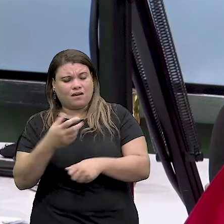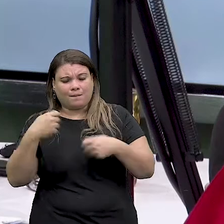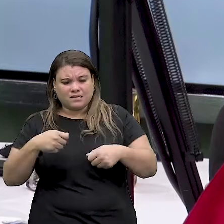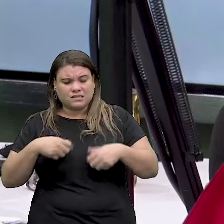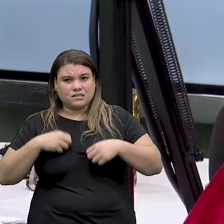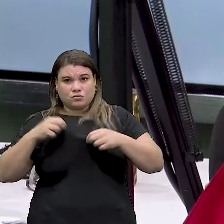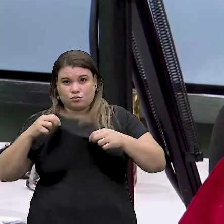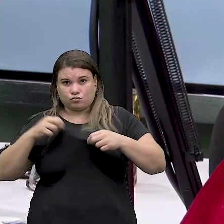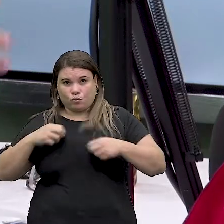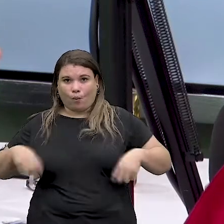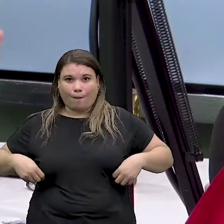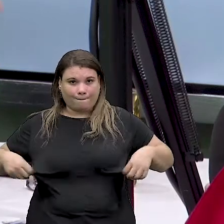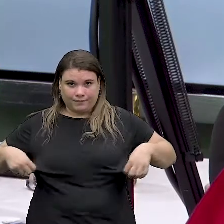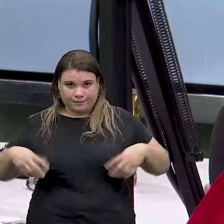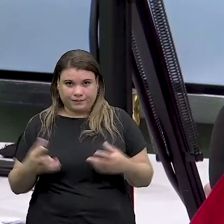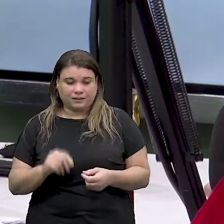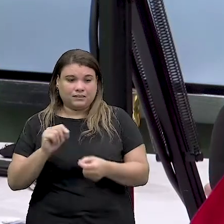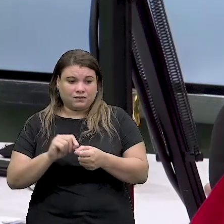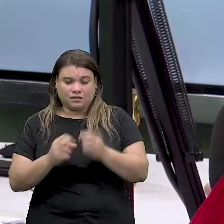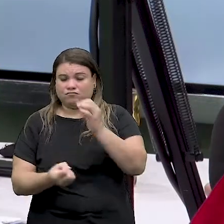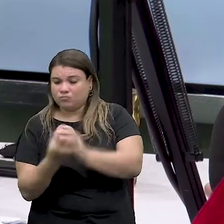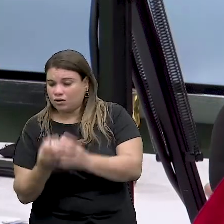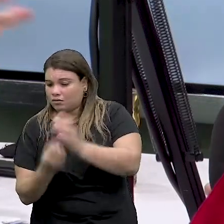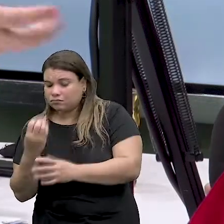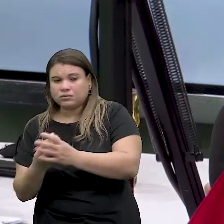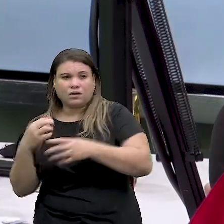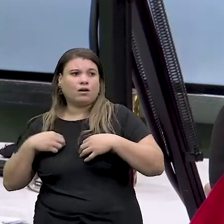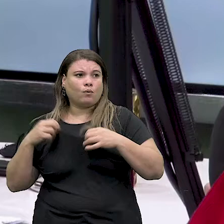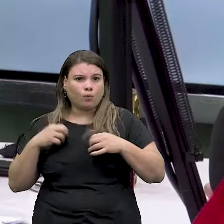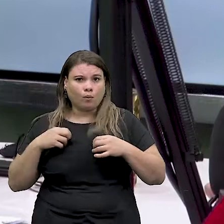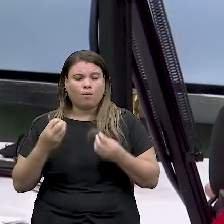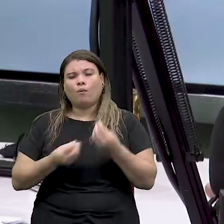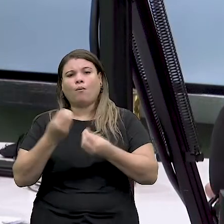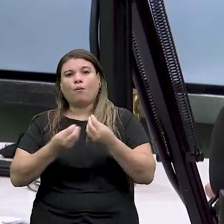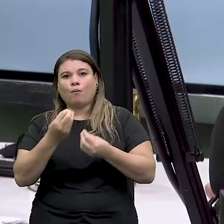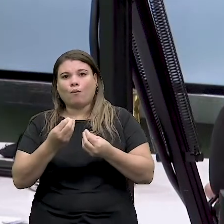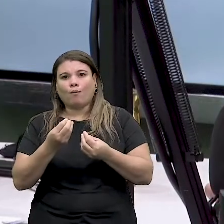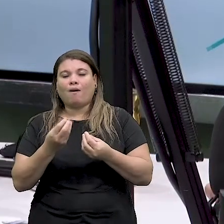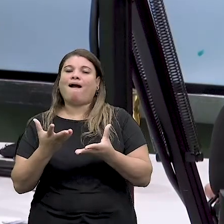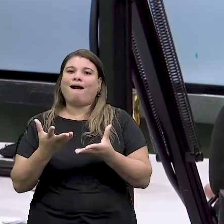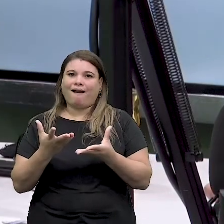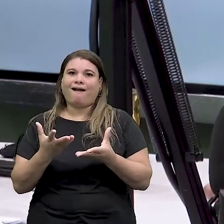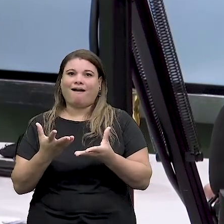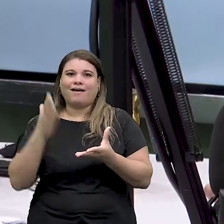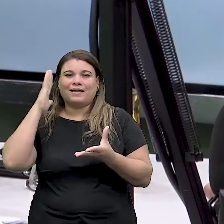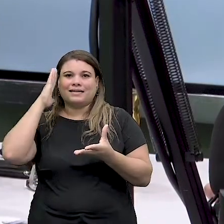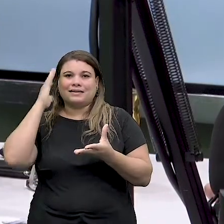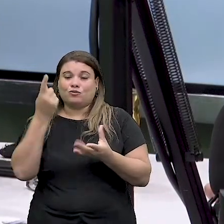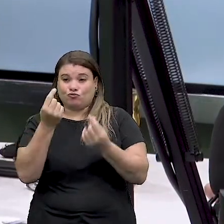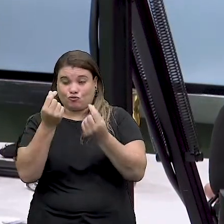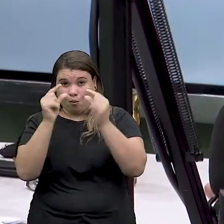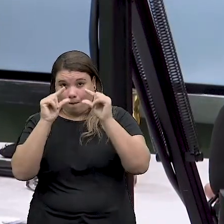assim, fizeram acordos, por exemplo, a Inglaterra fez acordo com o rei de Portugal, que tinha fugido para o Brasil, para abrir os portos, para vender tudo